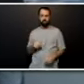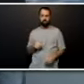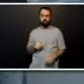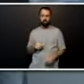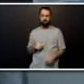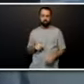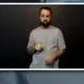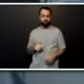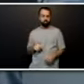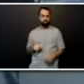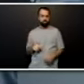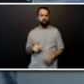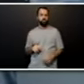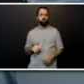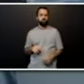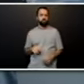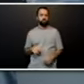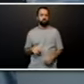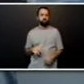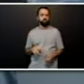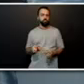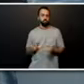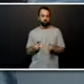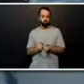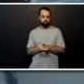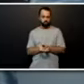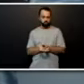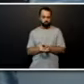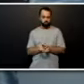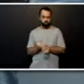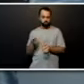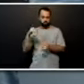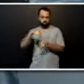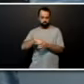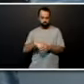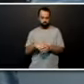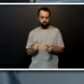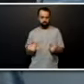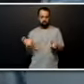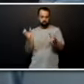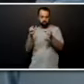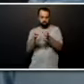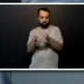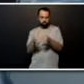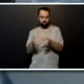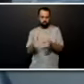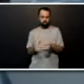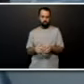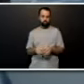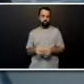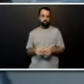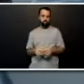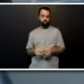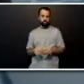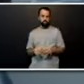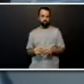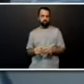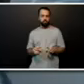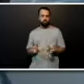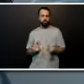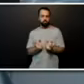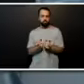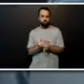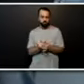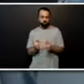Sempre que um conjunto tem todos os elementos dentro de outro